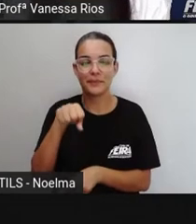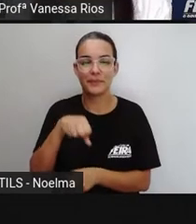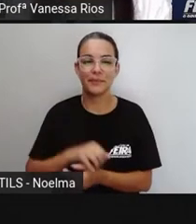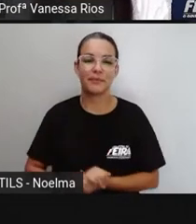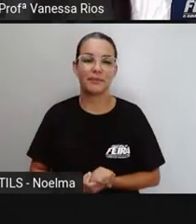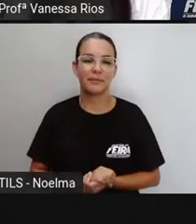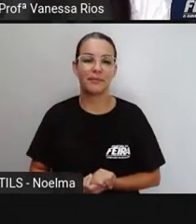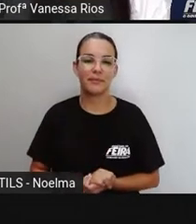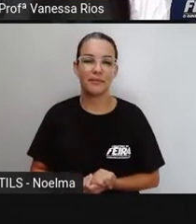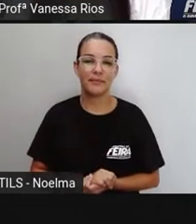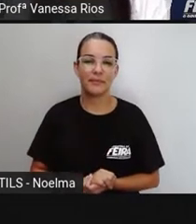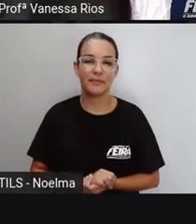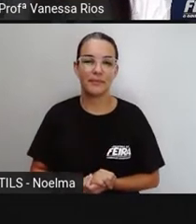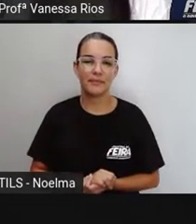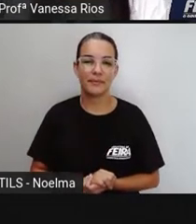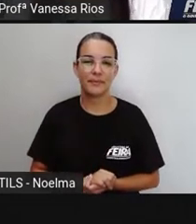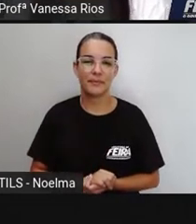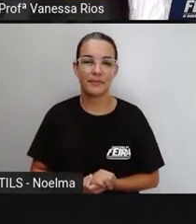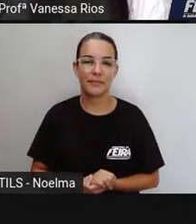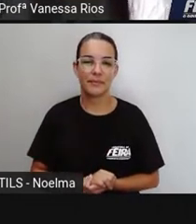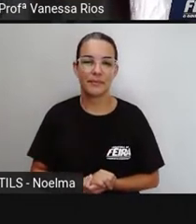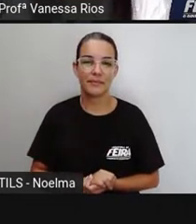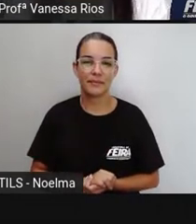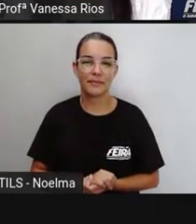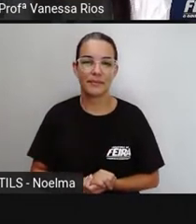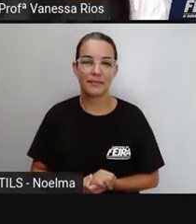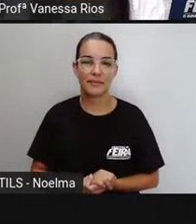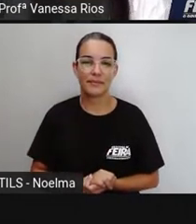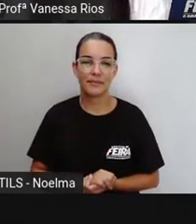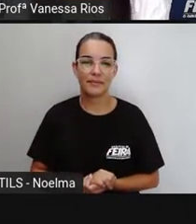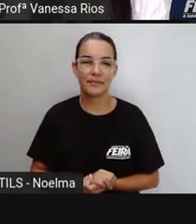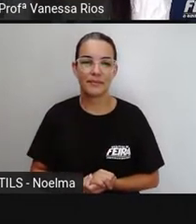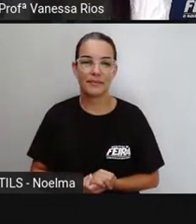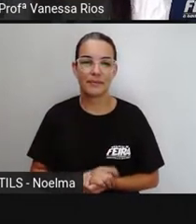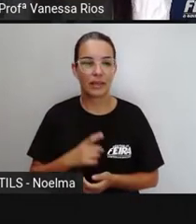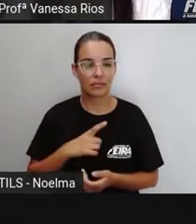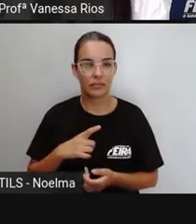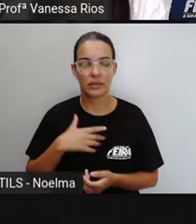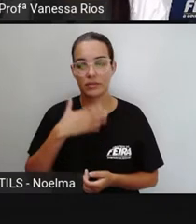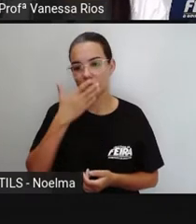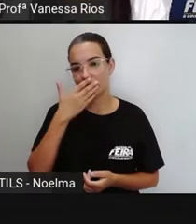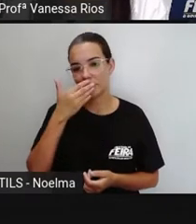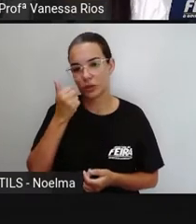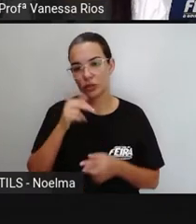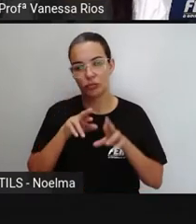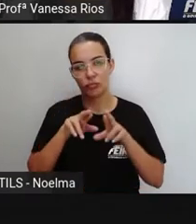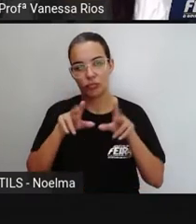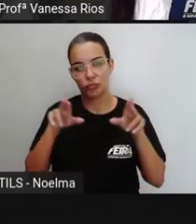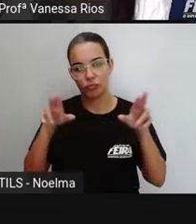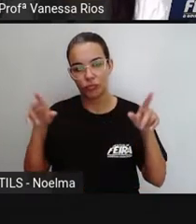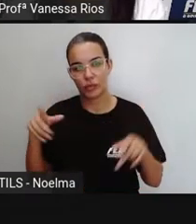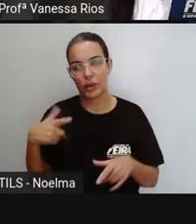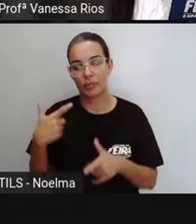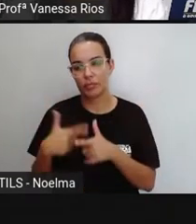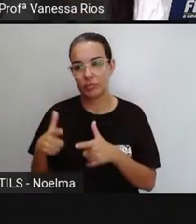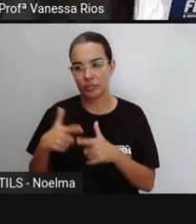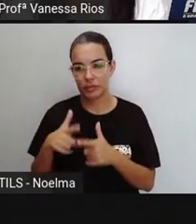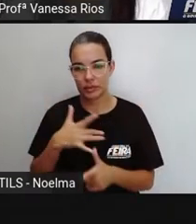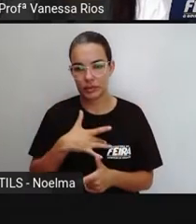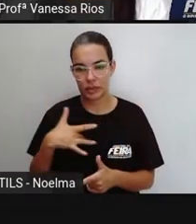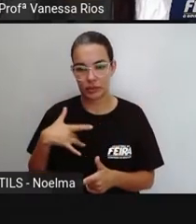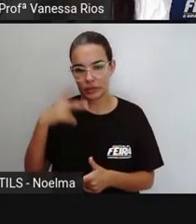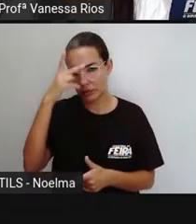problemas, ou na solução, ou na melhora de diversos problemas que vêm assolando a saúde das